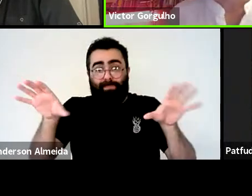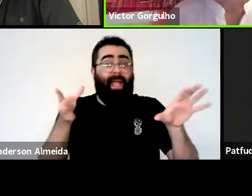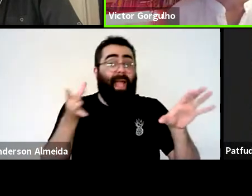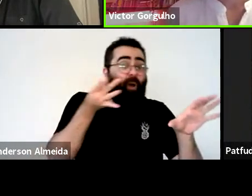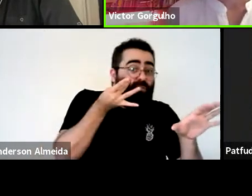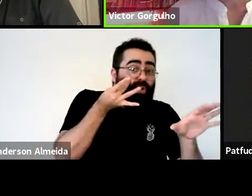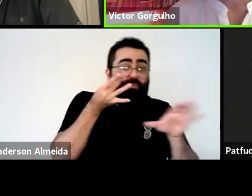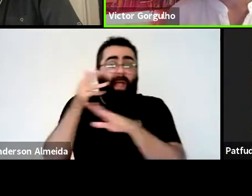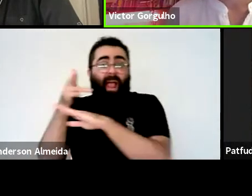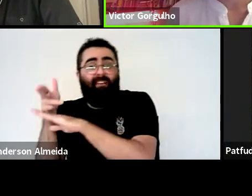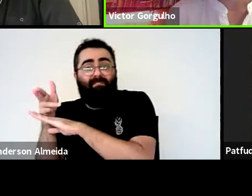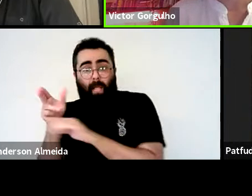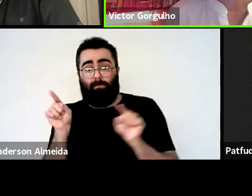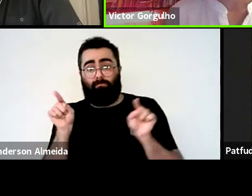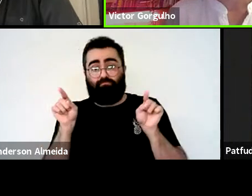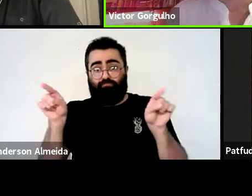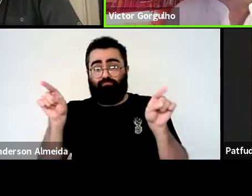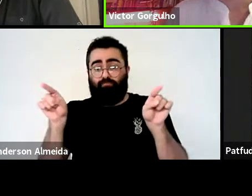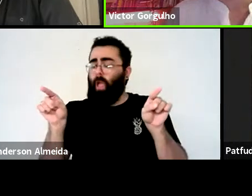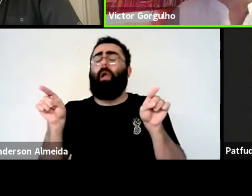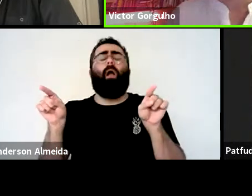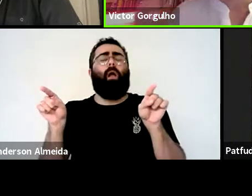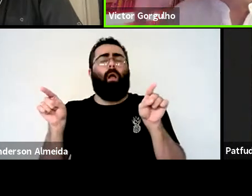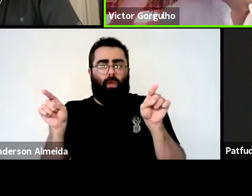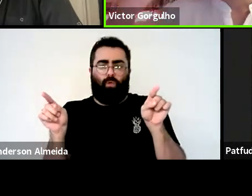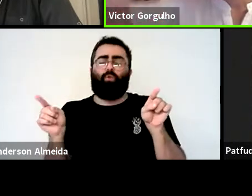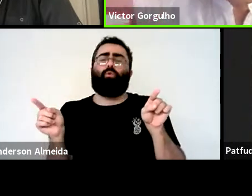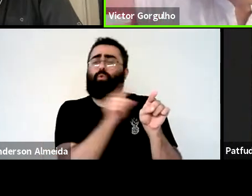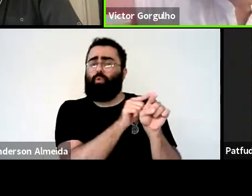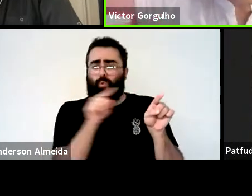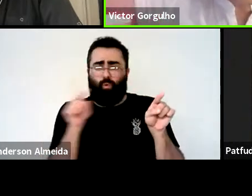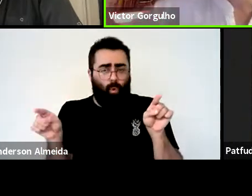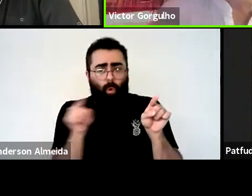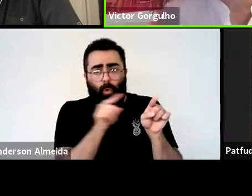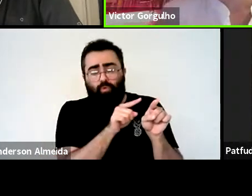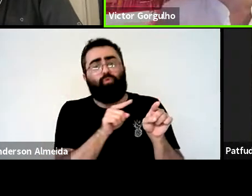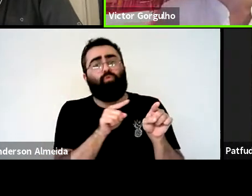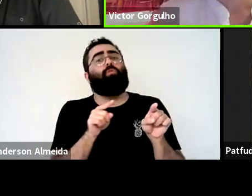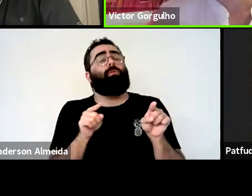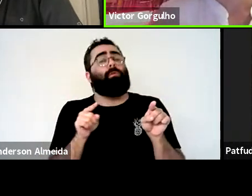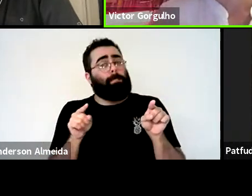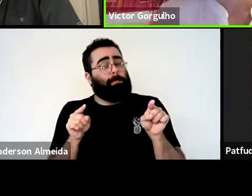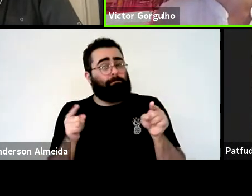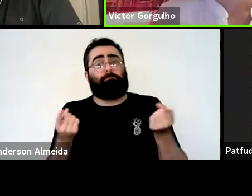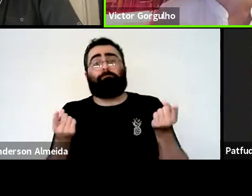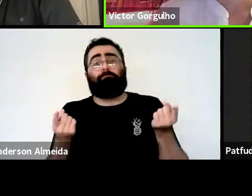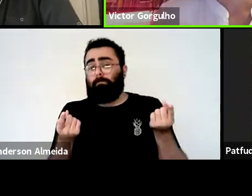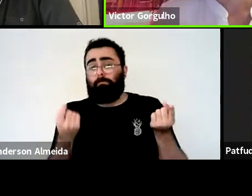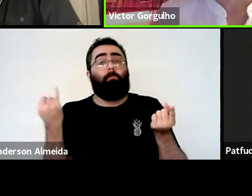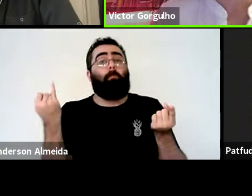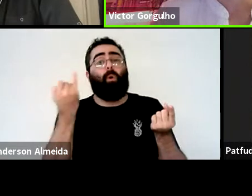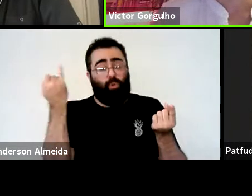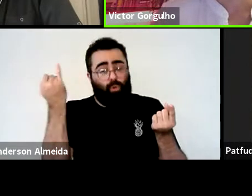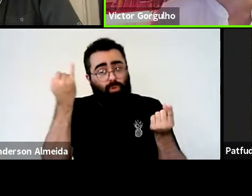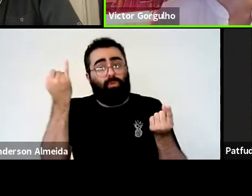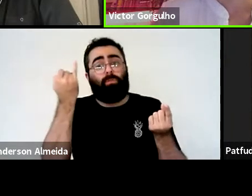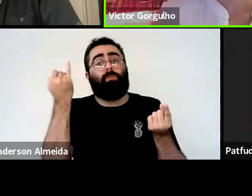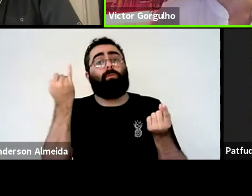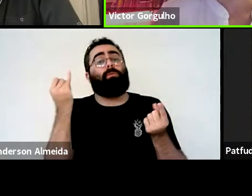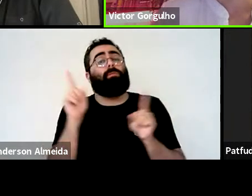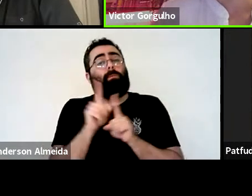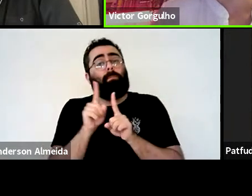no trabalho documentado, registrado, e que vão e que